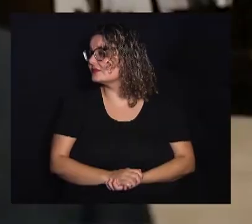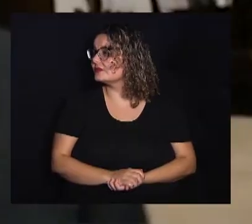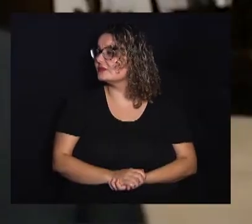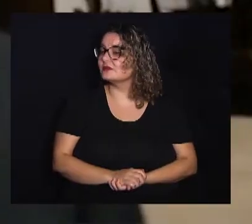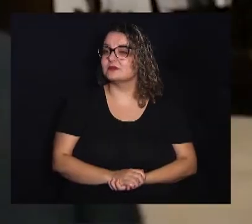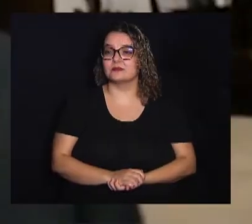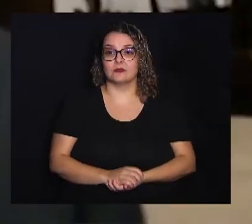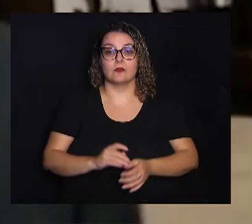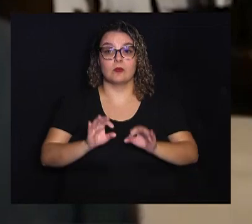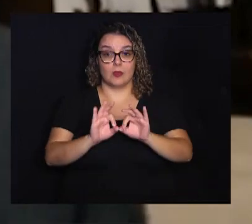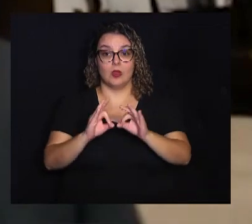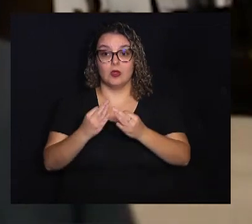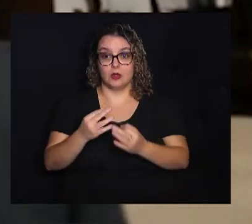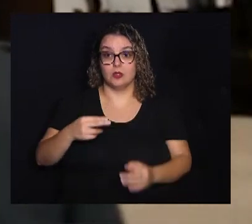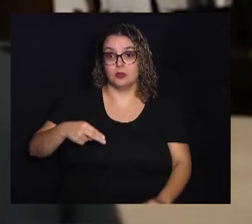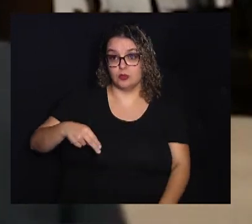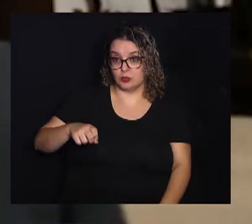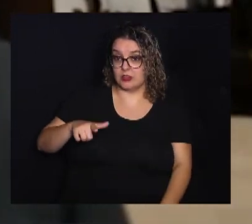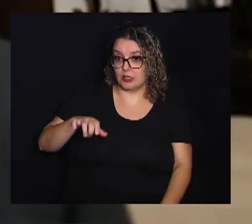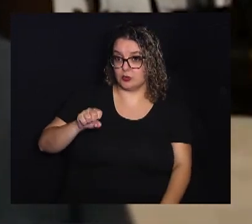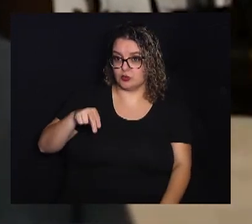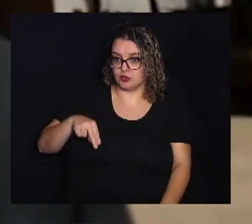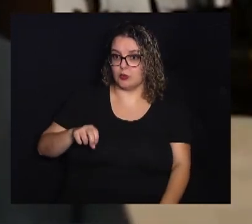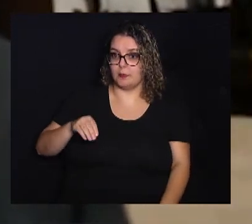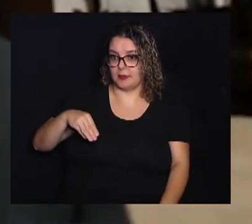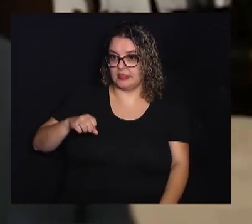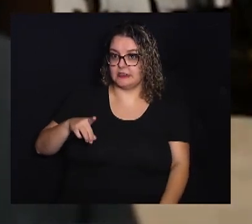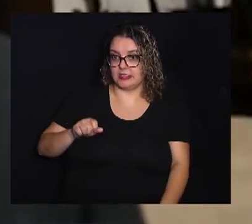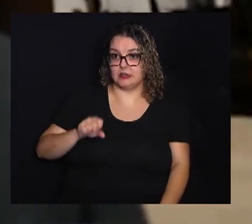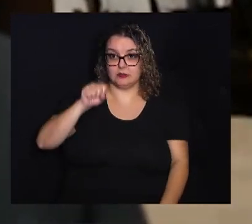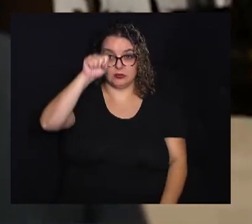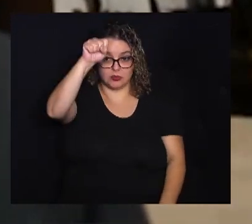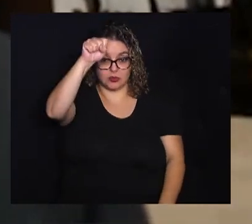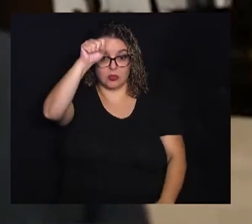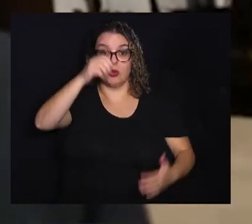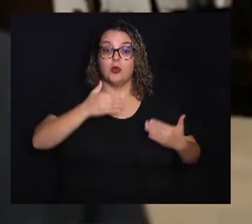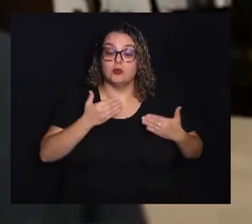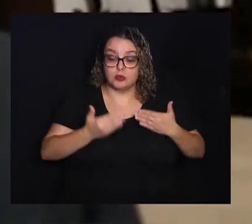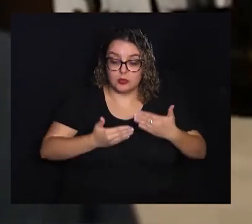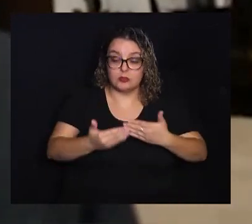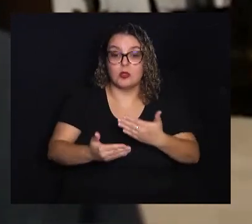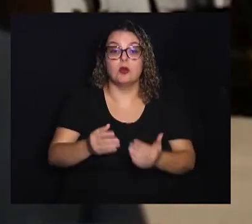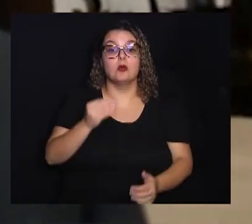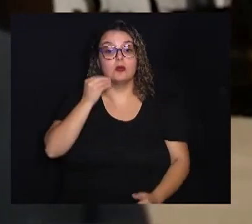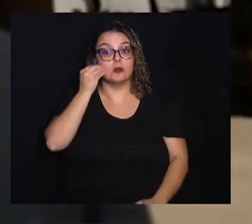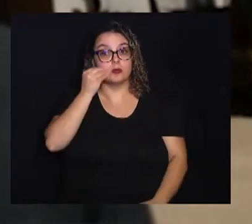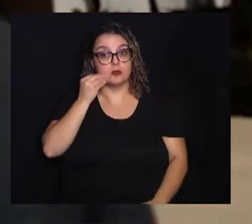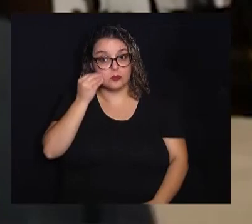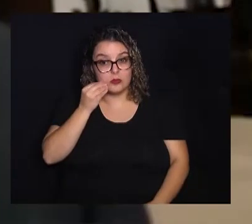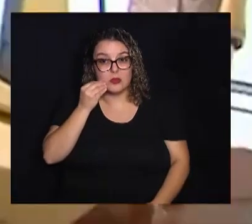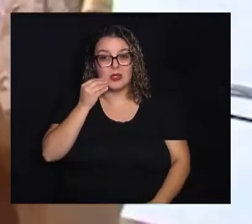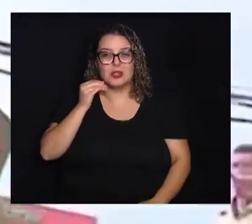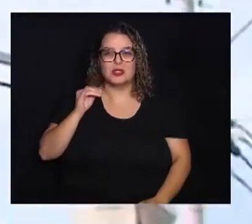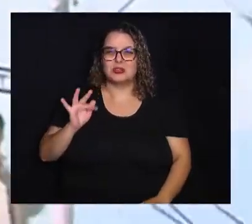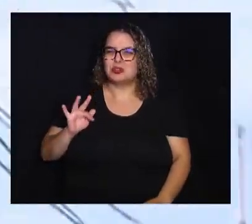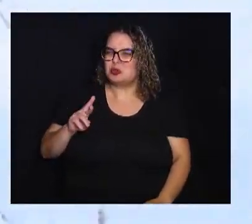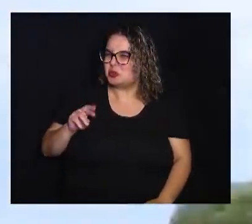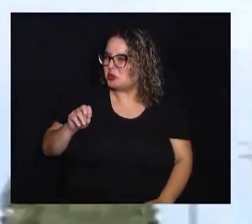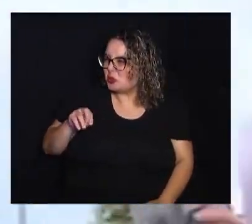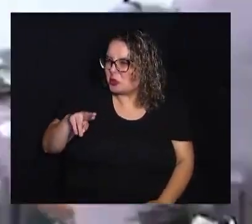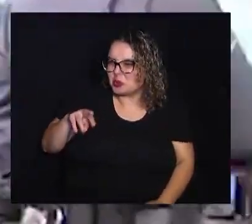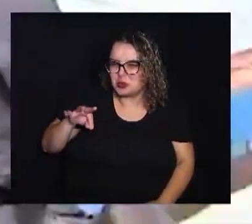As famílias do Nelson Mandela, da comunidade Nelson Mandela, passaram por uma experiência de tortura